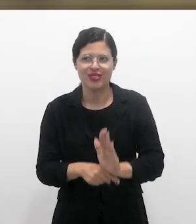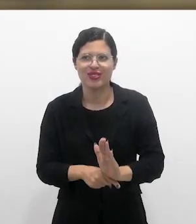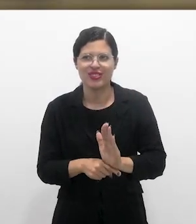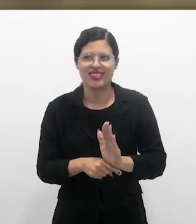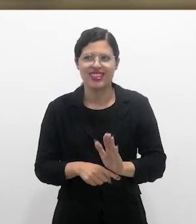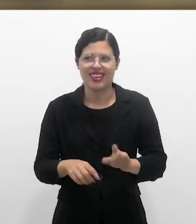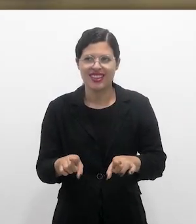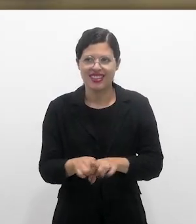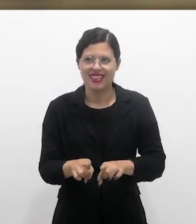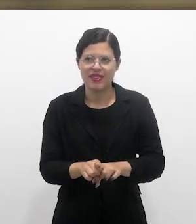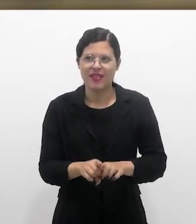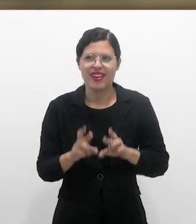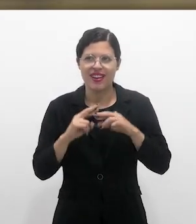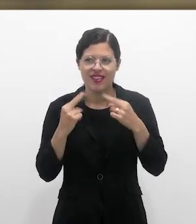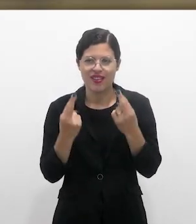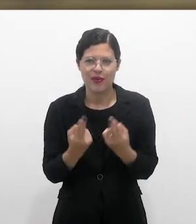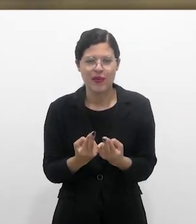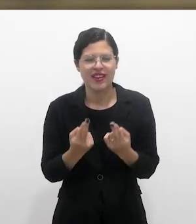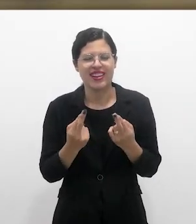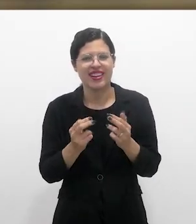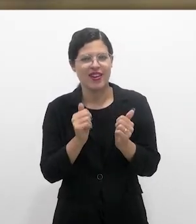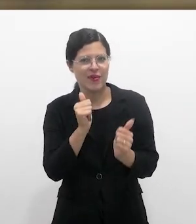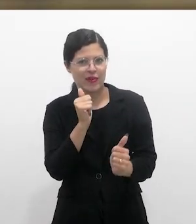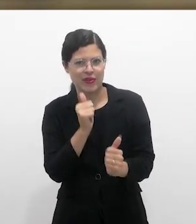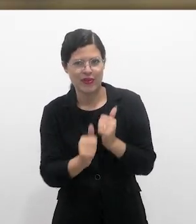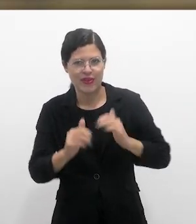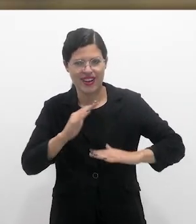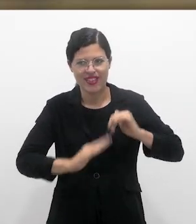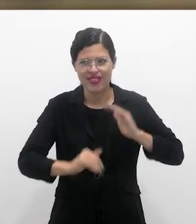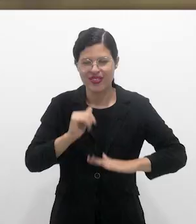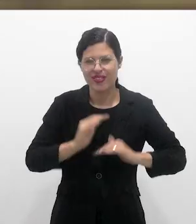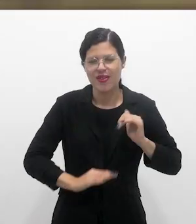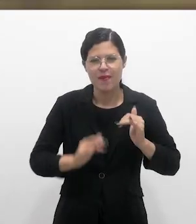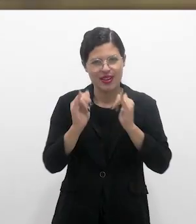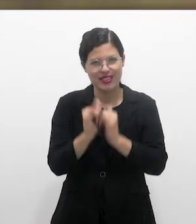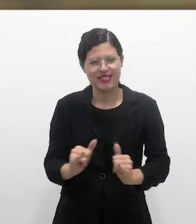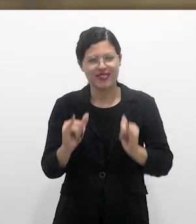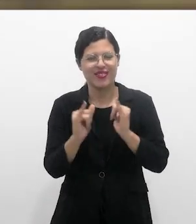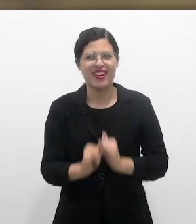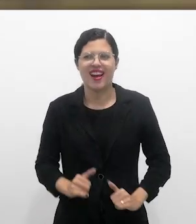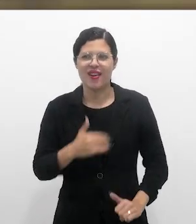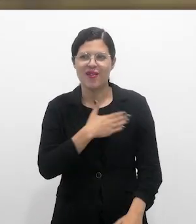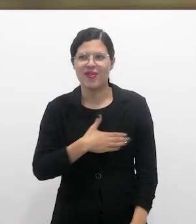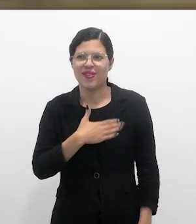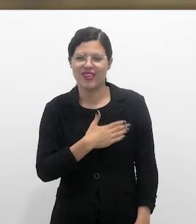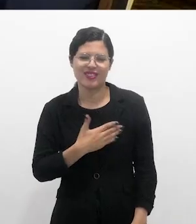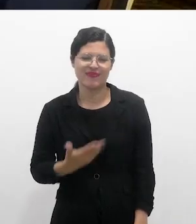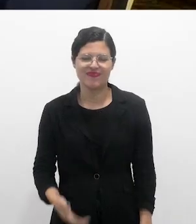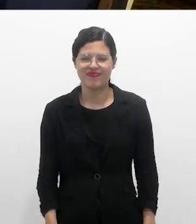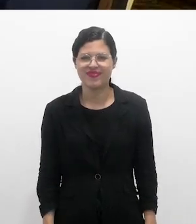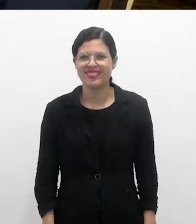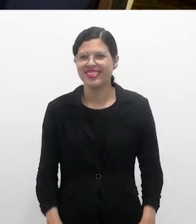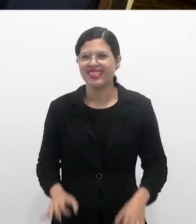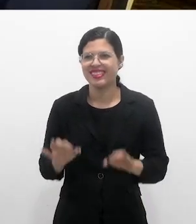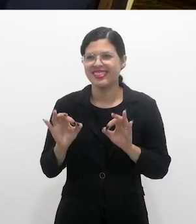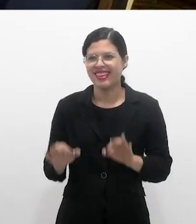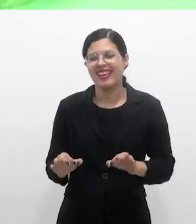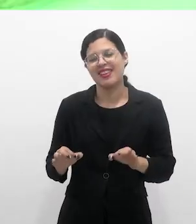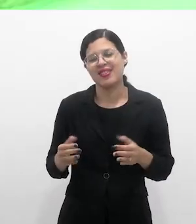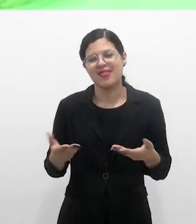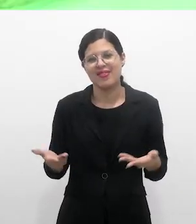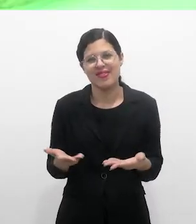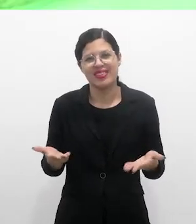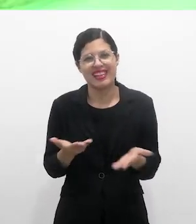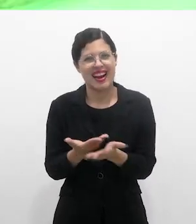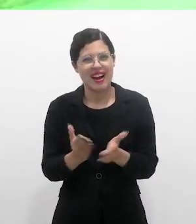os jogadores para poder divulgar, ouvir histórias de bastidor. Eu gosto muito disso, é um prazer. Tá certo. Por hoje é